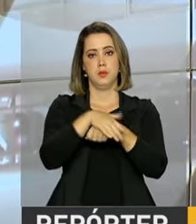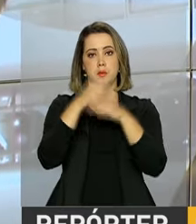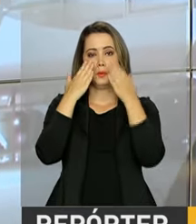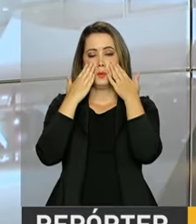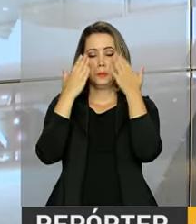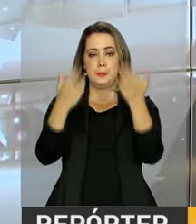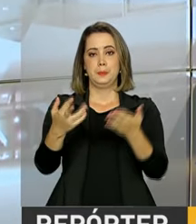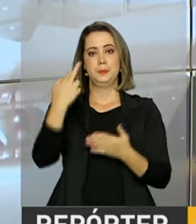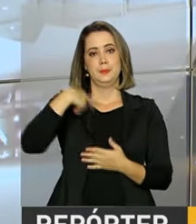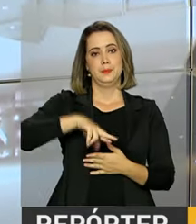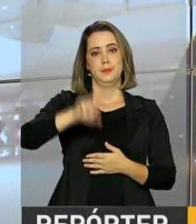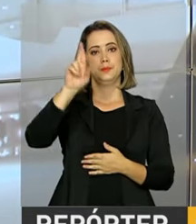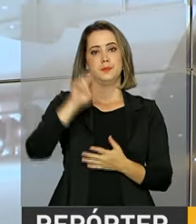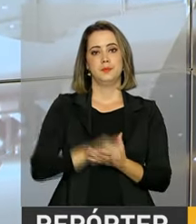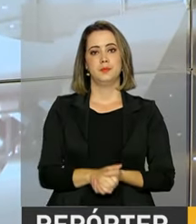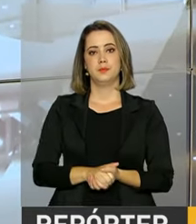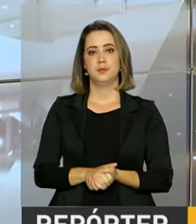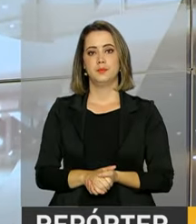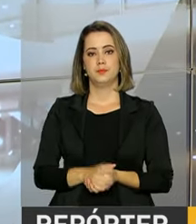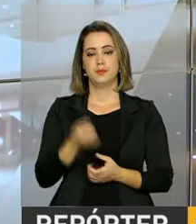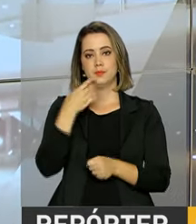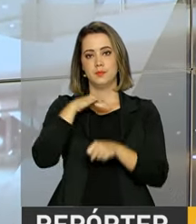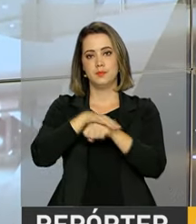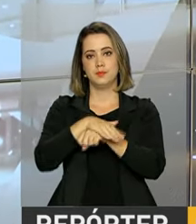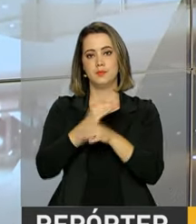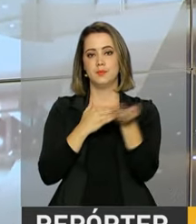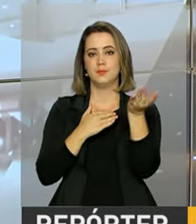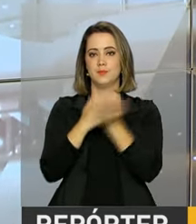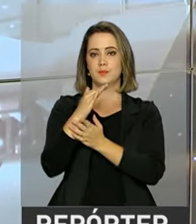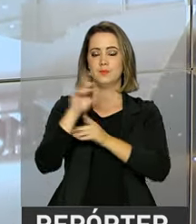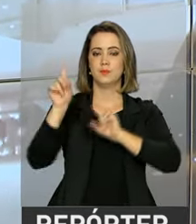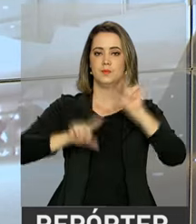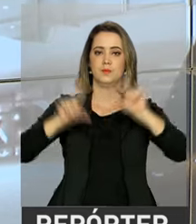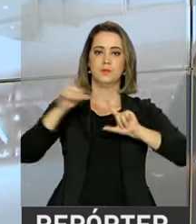na próxima edição do Repórter NBR. Uma boa noite para você e